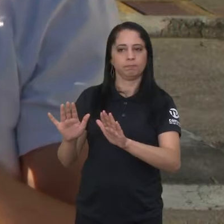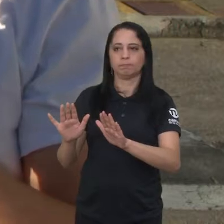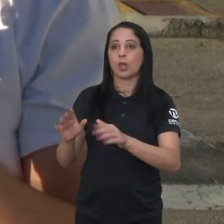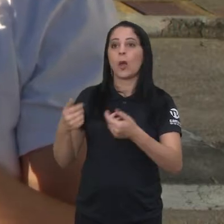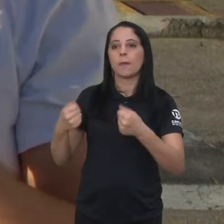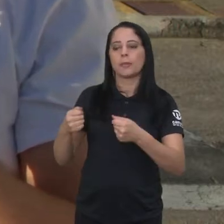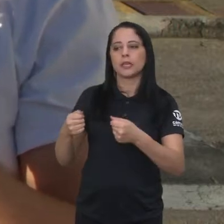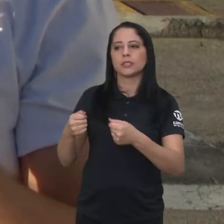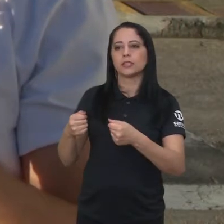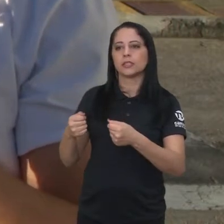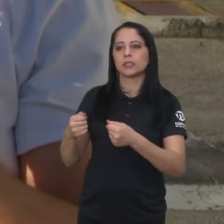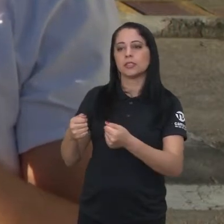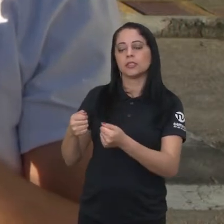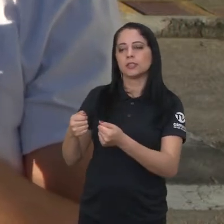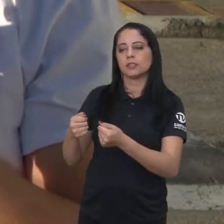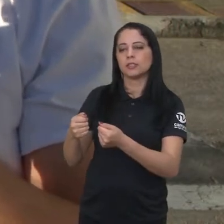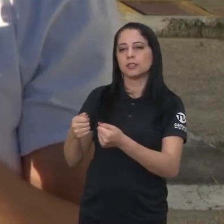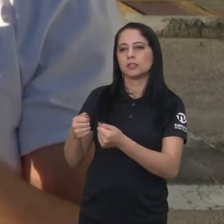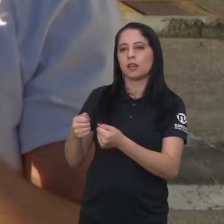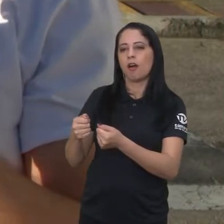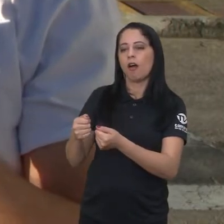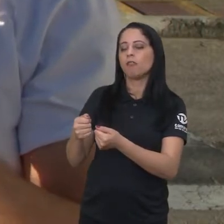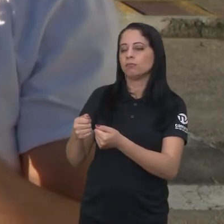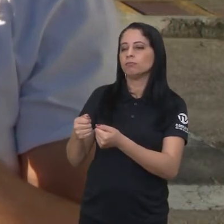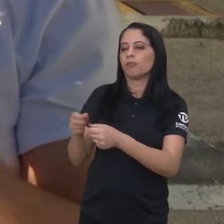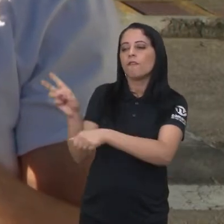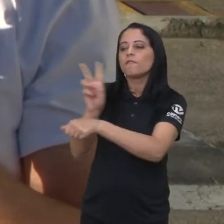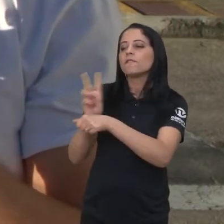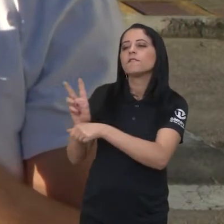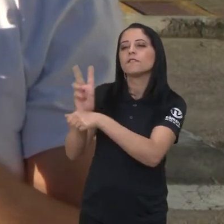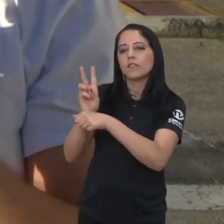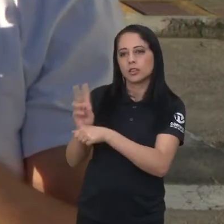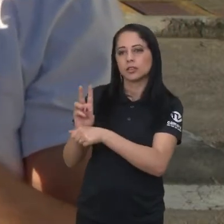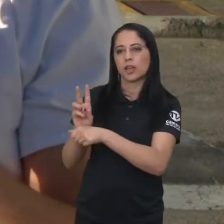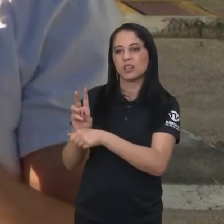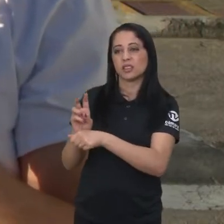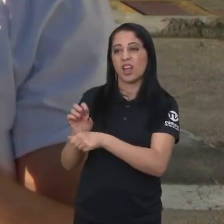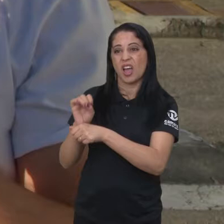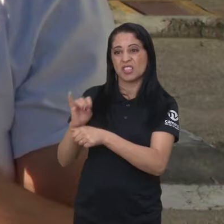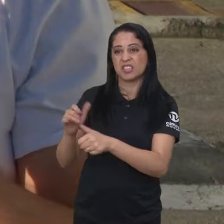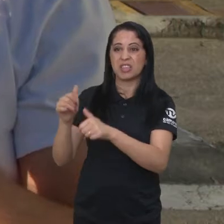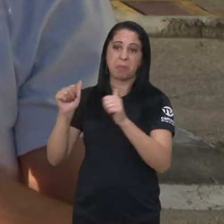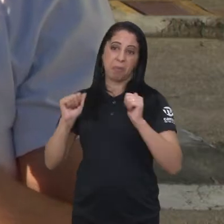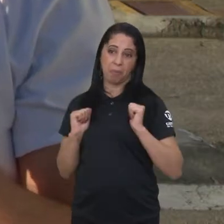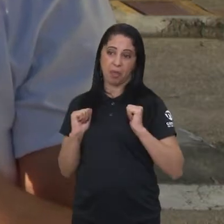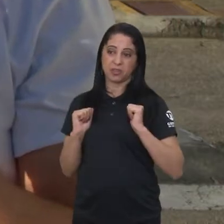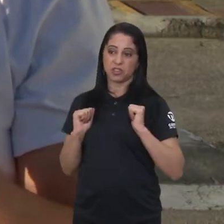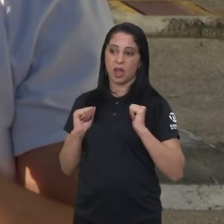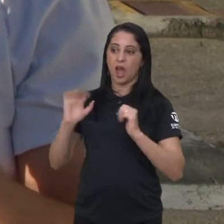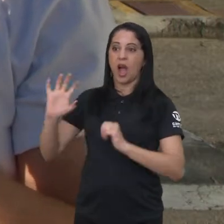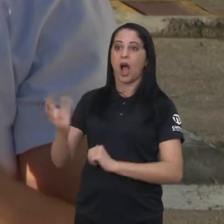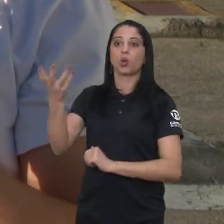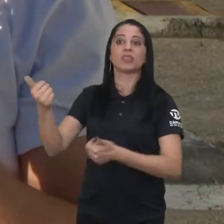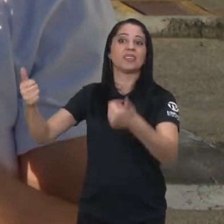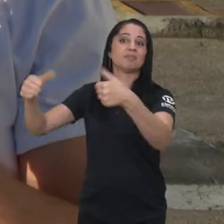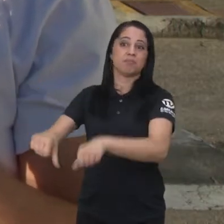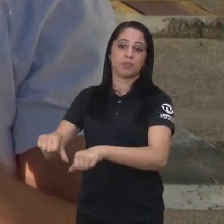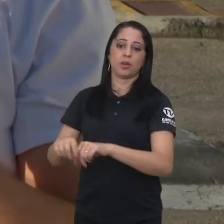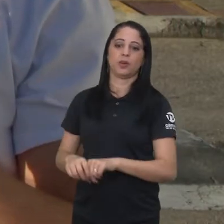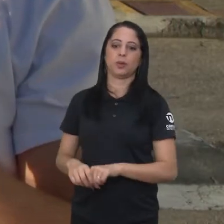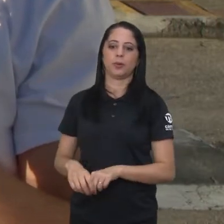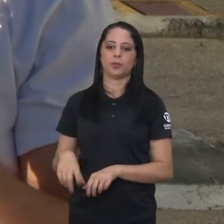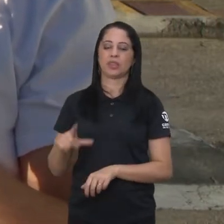não repreender, isso se torna uma bola de neve e justifica casos ainda maiores. Tem uma teoria,